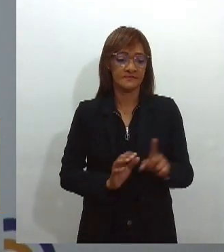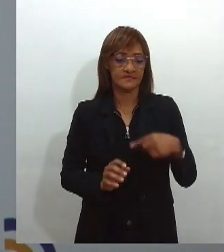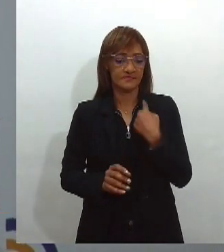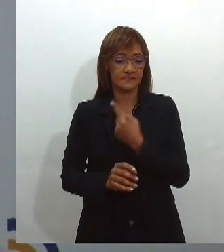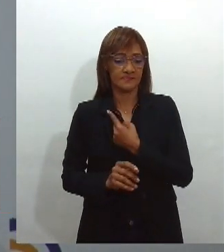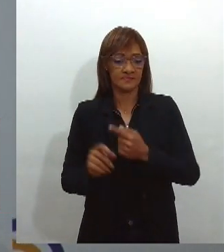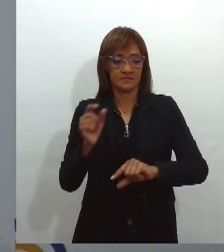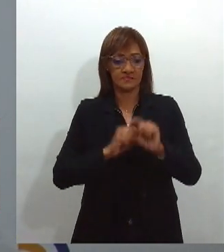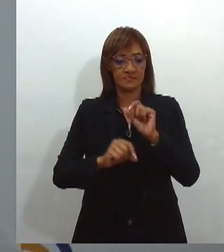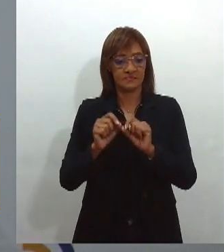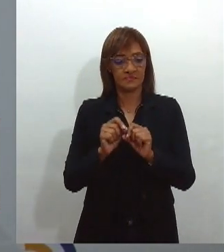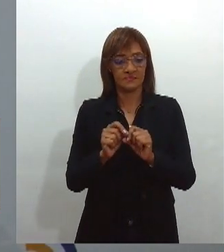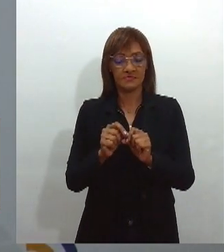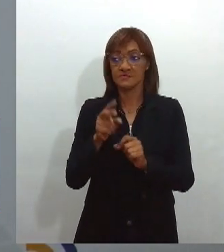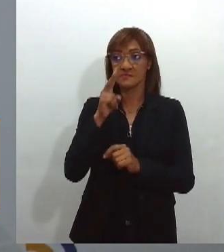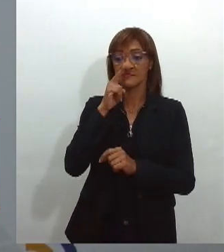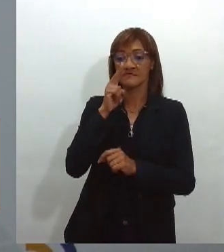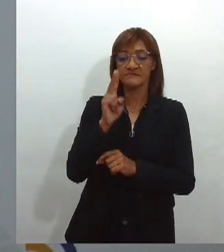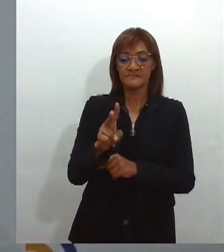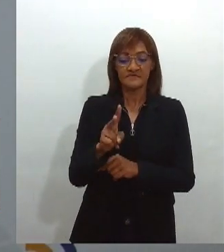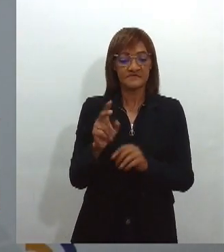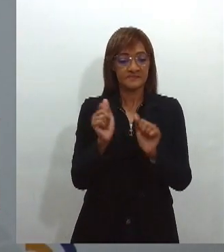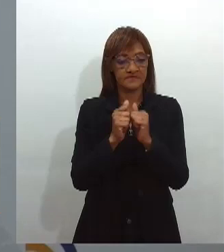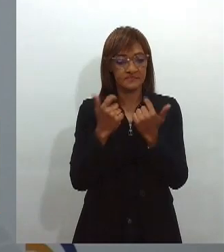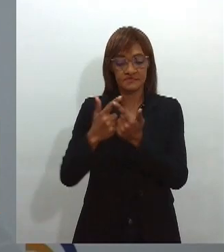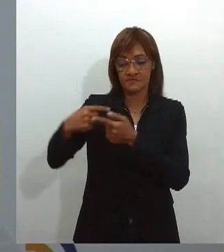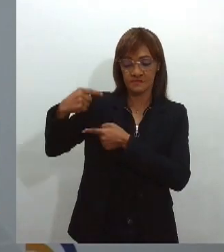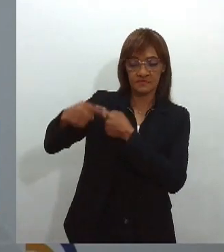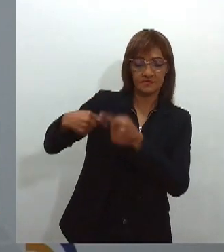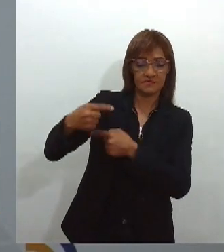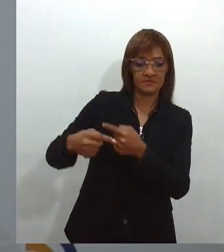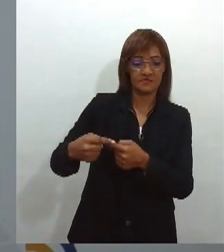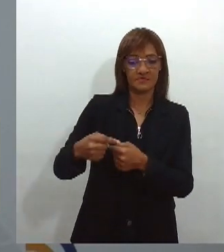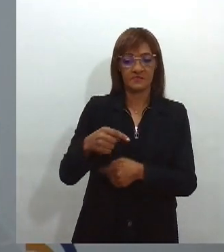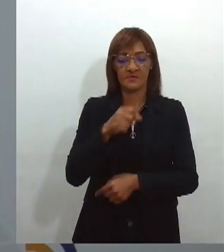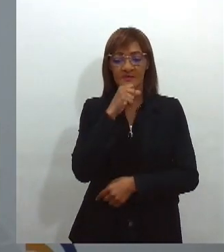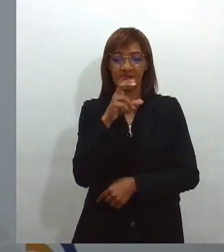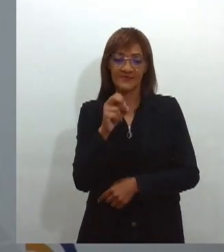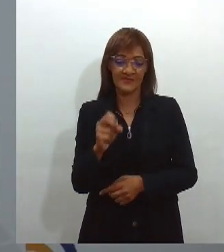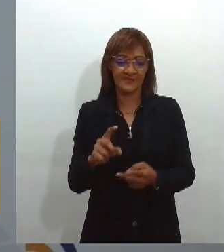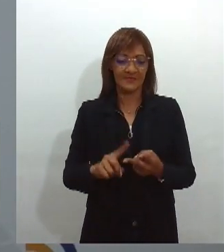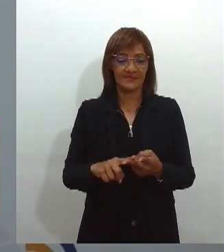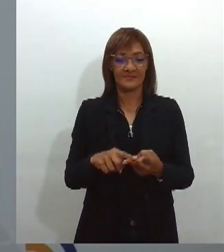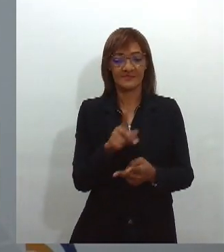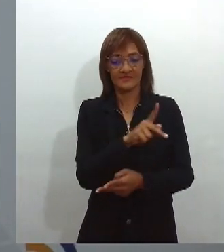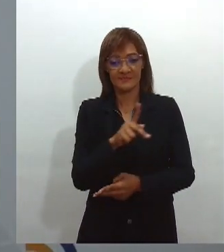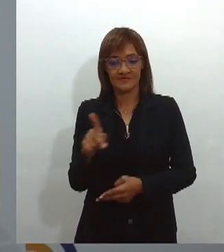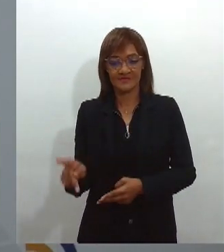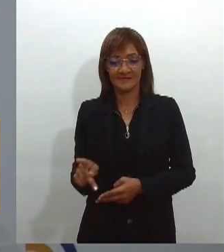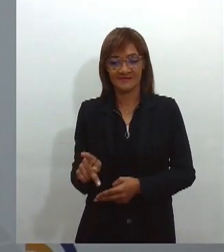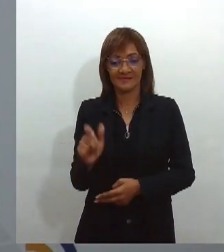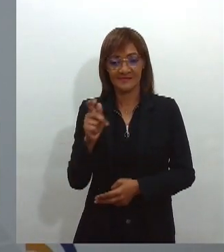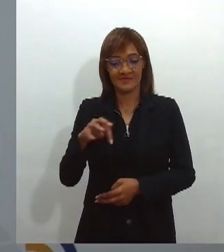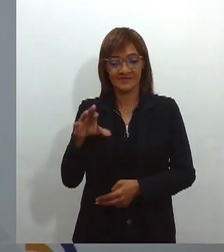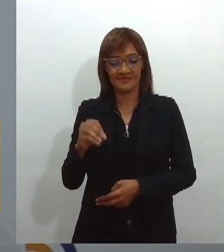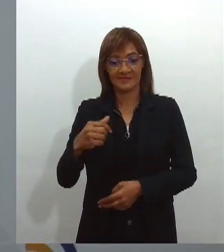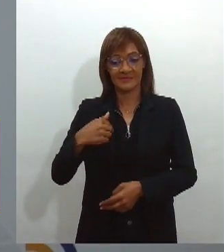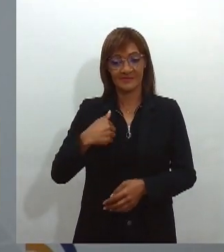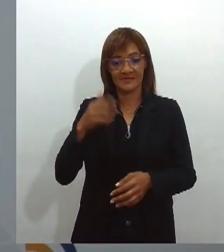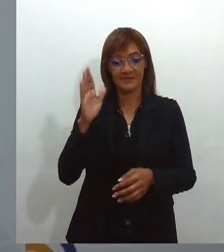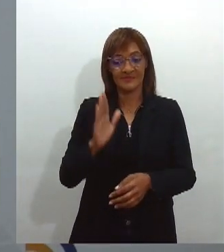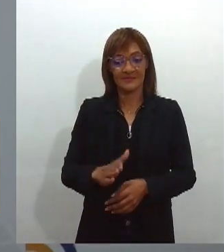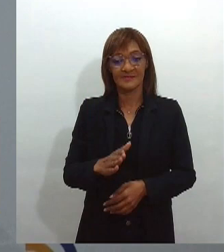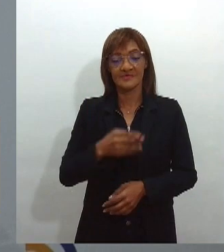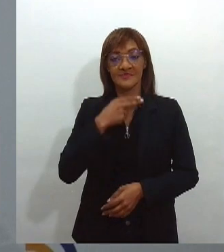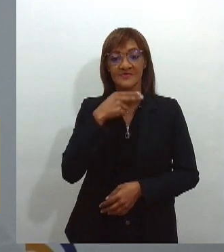muito forte na Assembleia Legislativa. Meu avô foi presidente, meu pai Antônio Passos também presidente dessa casa, e agora pela primeira vez ocupo um posto na